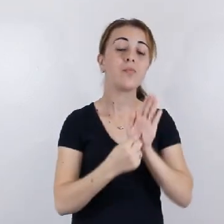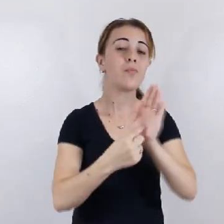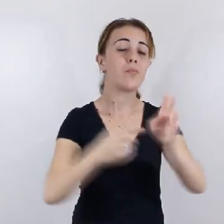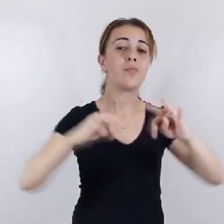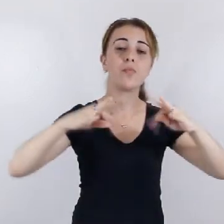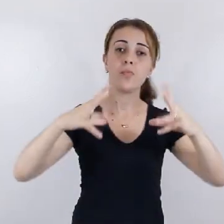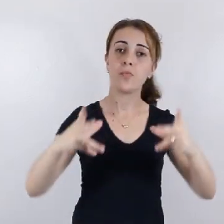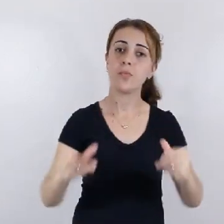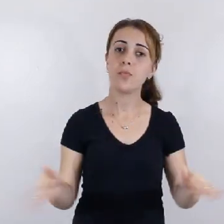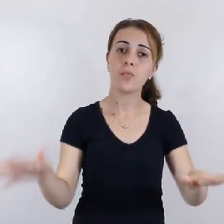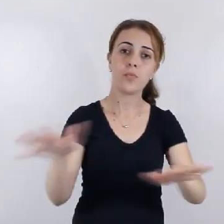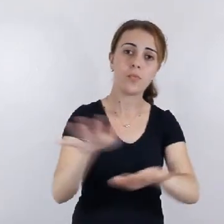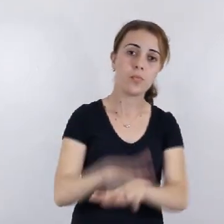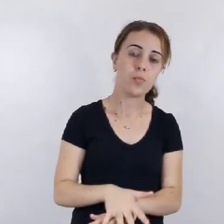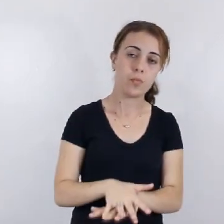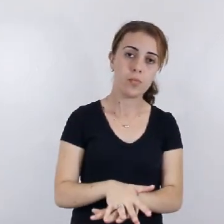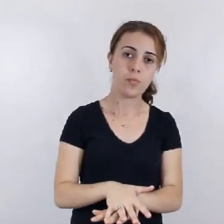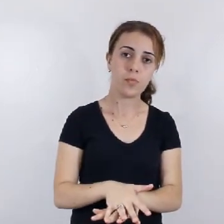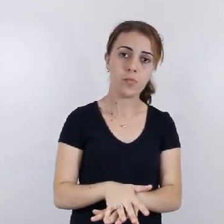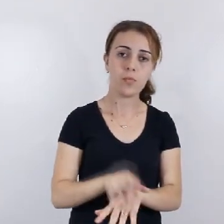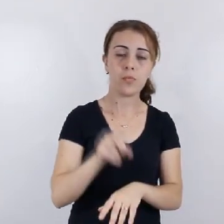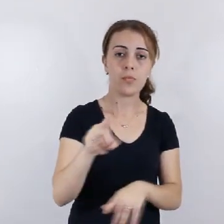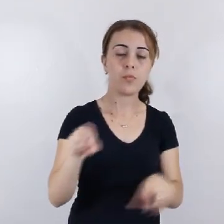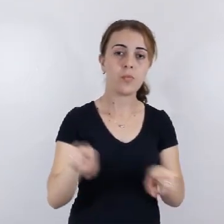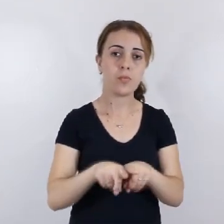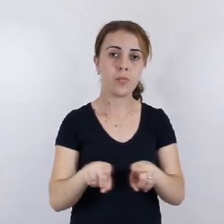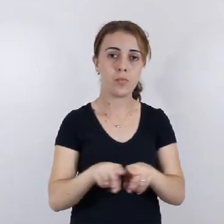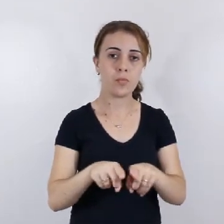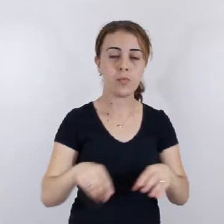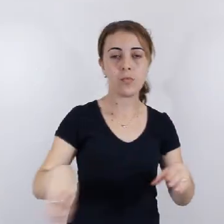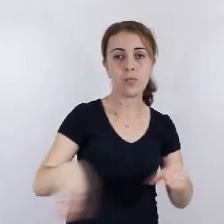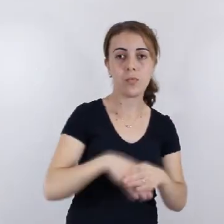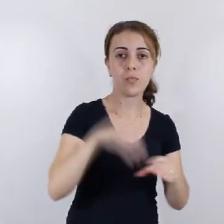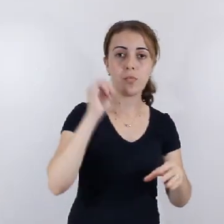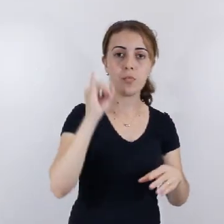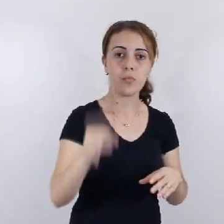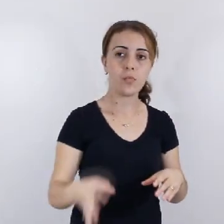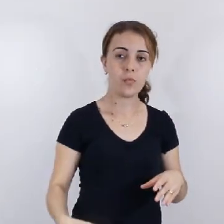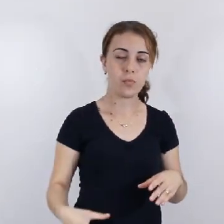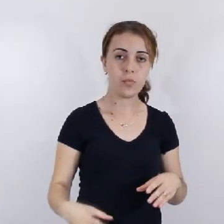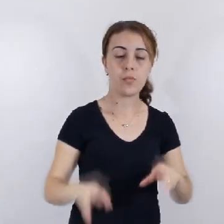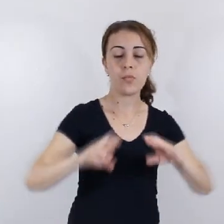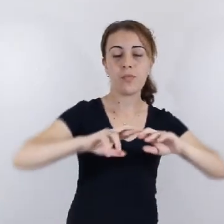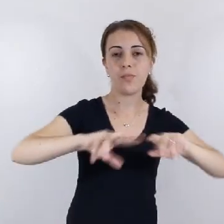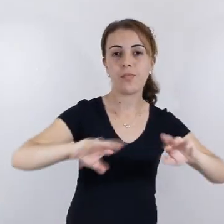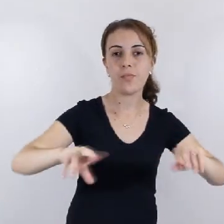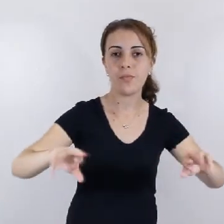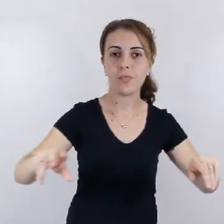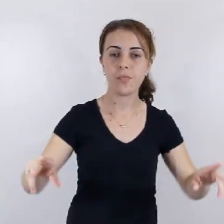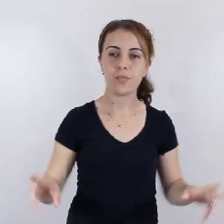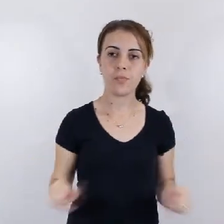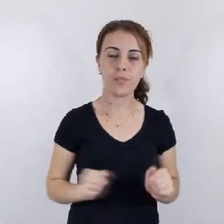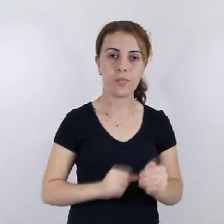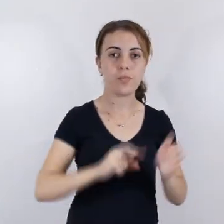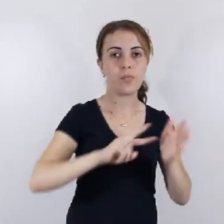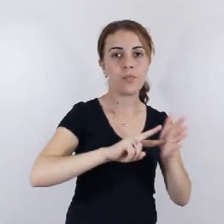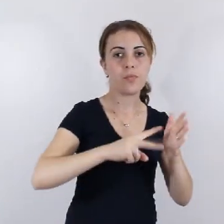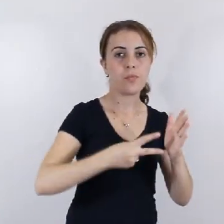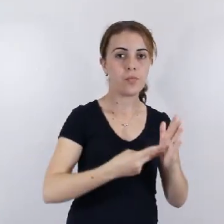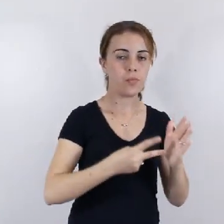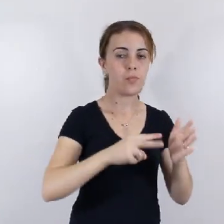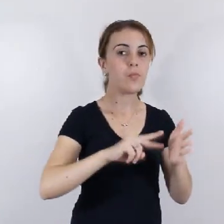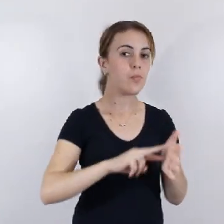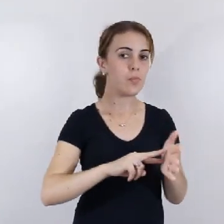esses conceitos são aplicados em vários ramos da matemática. Por exemplo, no estudo de funções, o conhecimento dos